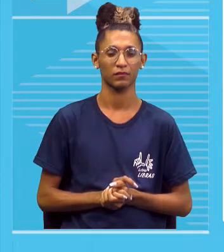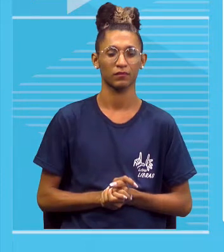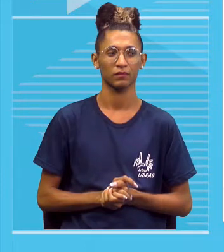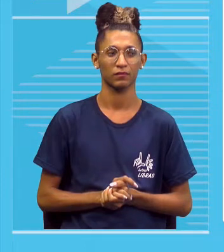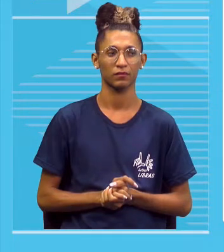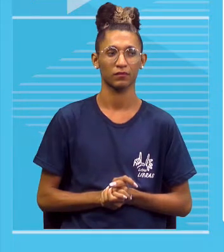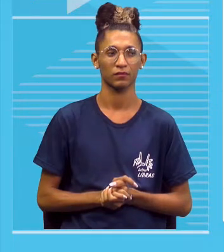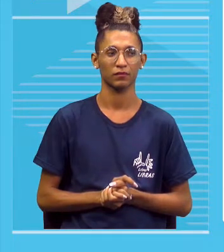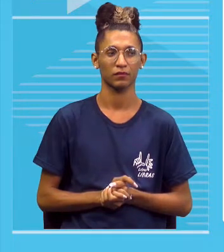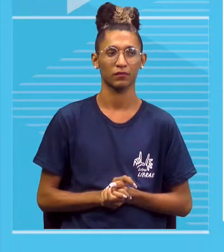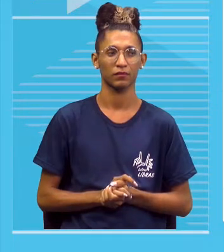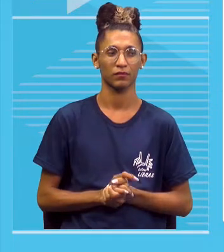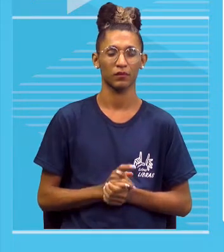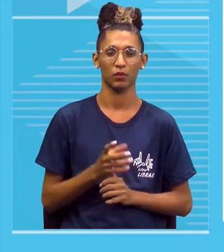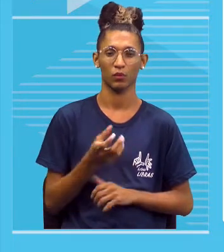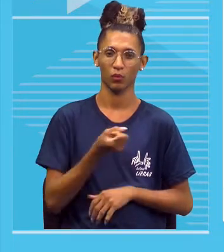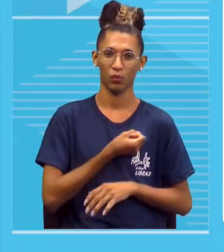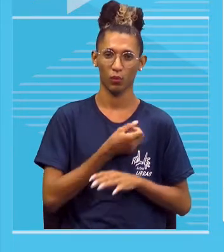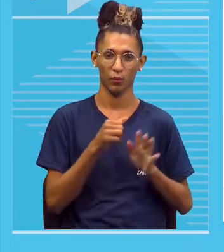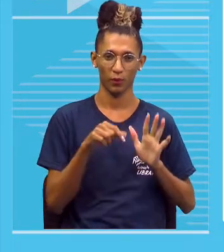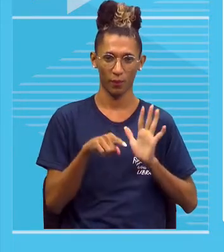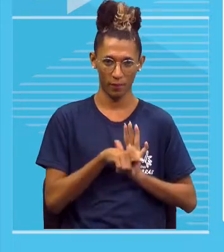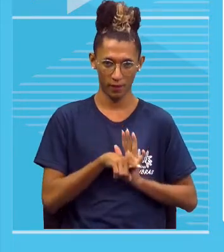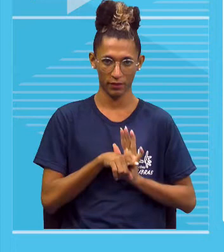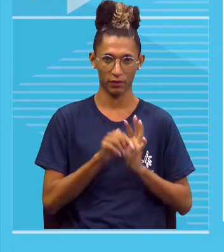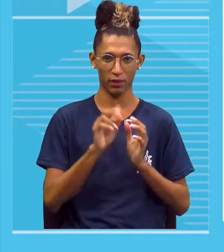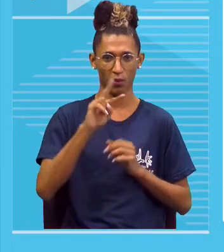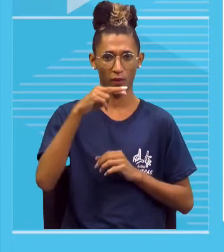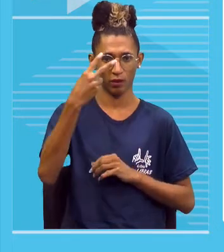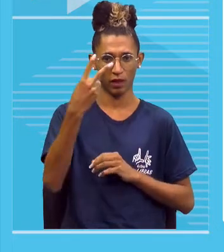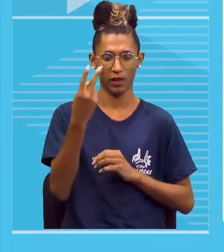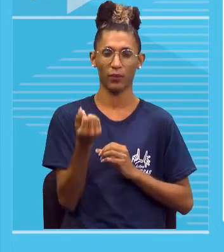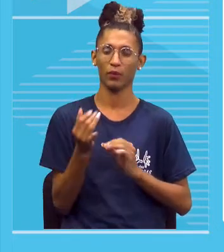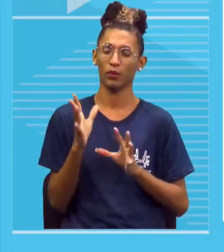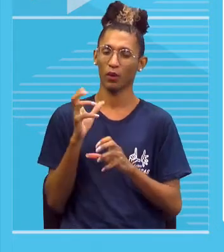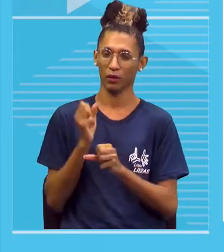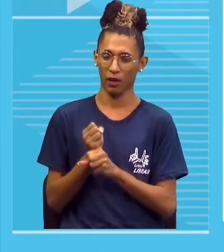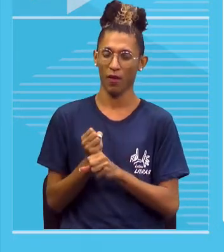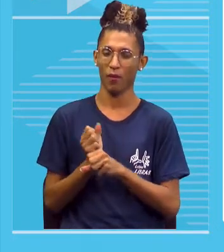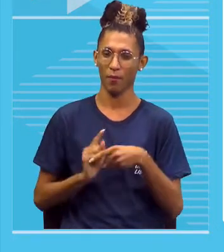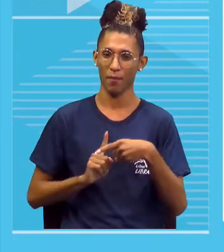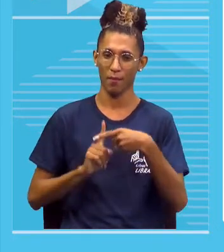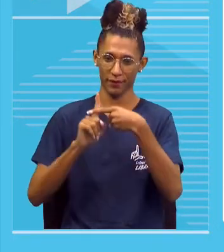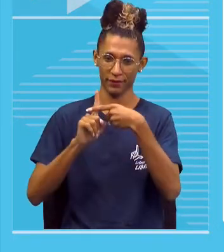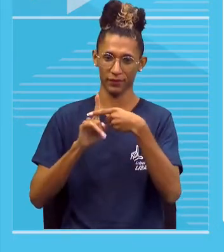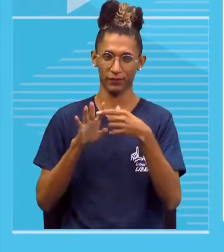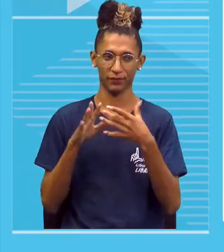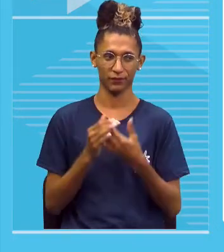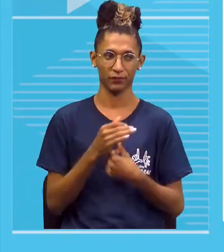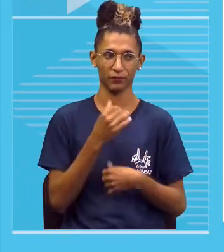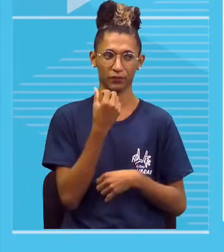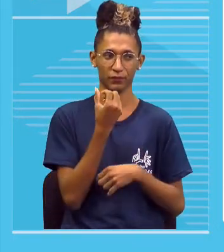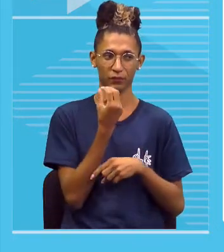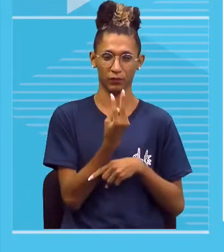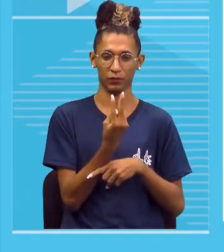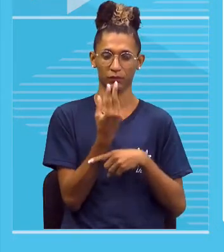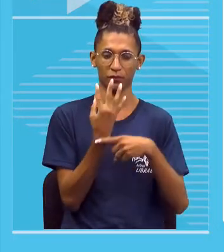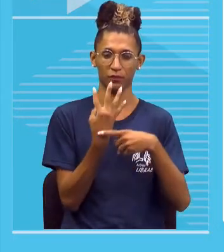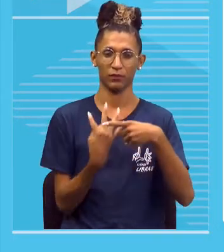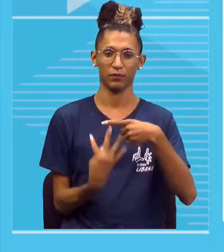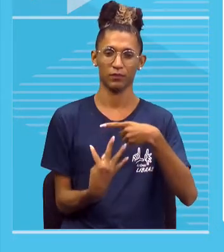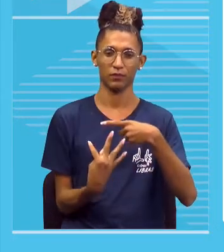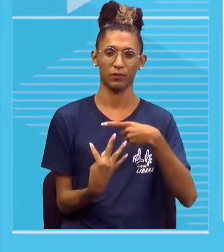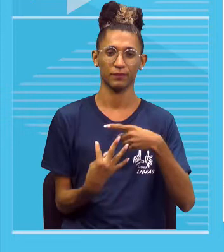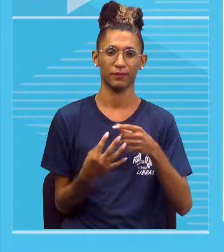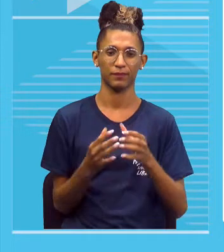um número negativo ao quadrado ele fica Positivo né vai dar dois sobre 4